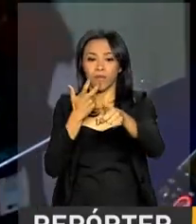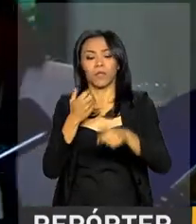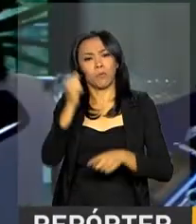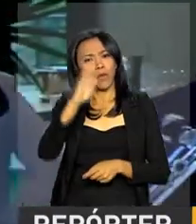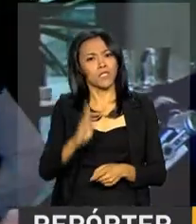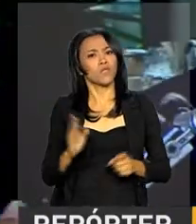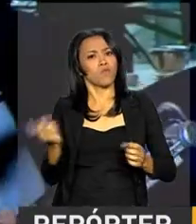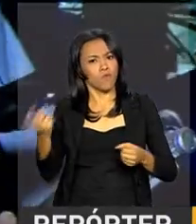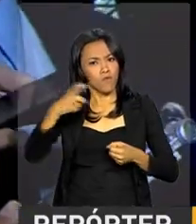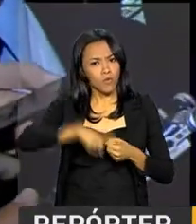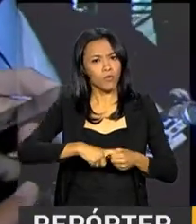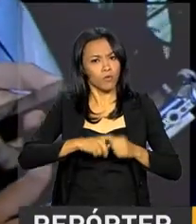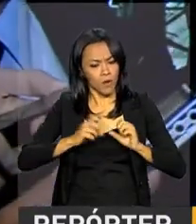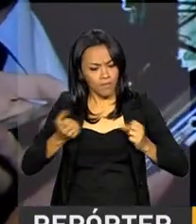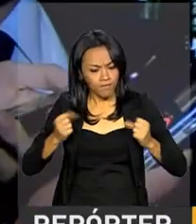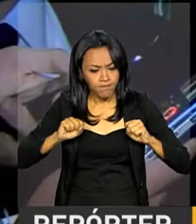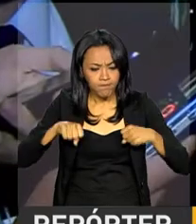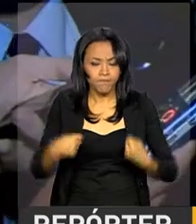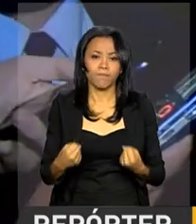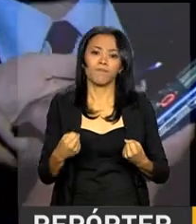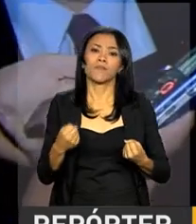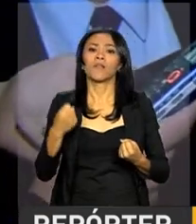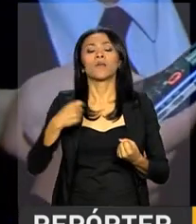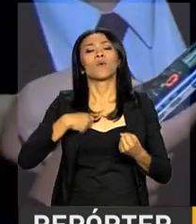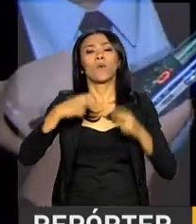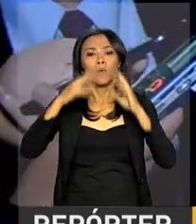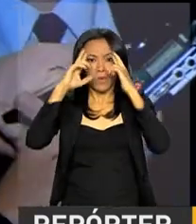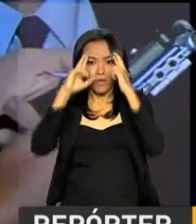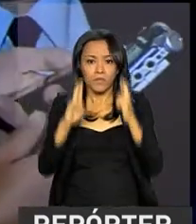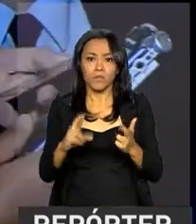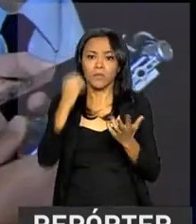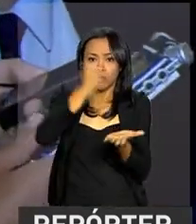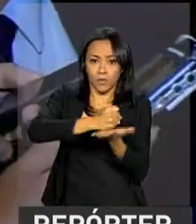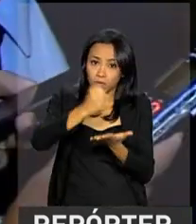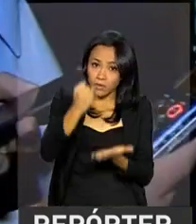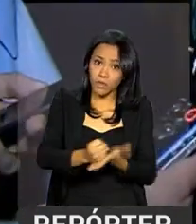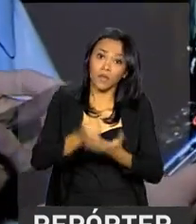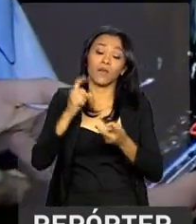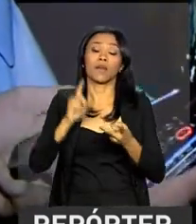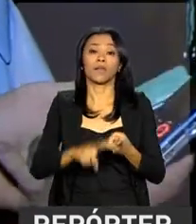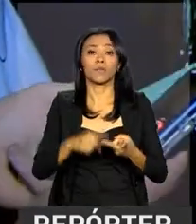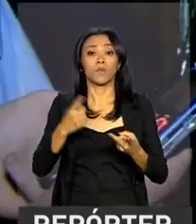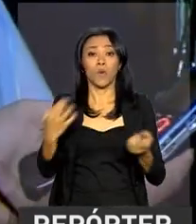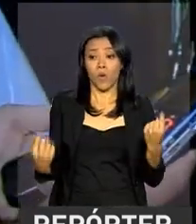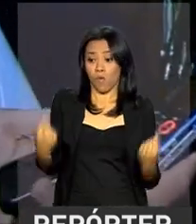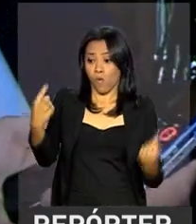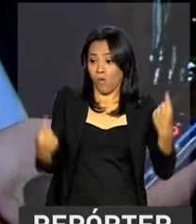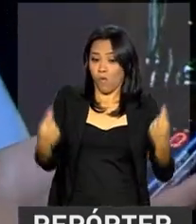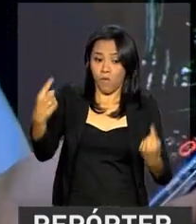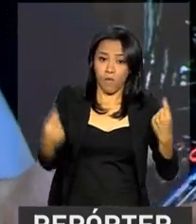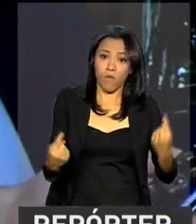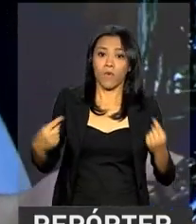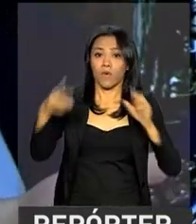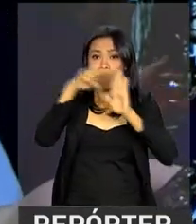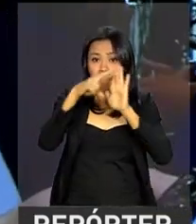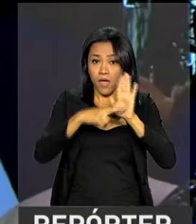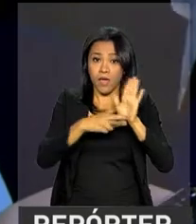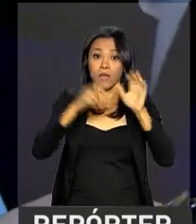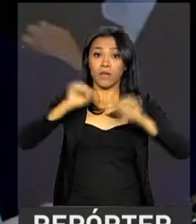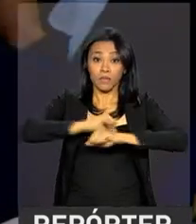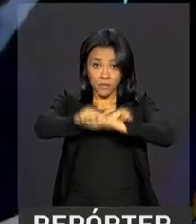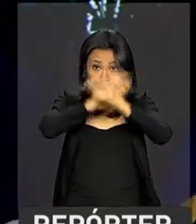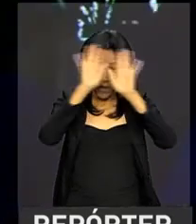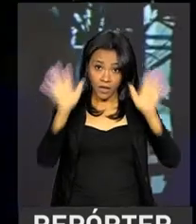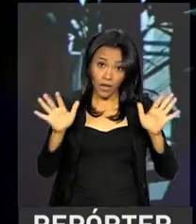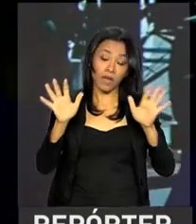voltou para ficar, com segurança jurídica, com estabilidade, com concorrência, com regras claras, com